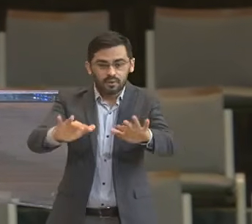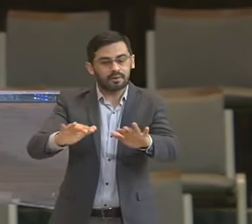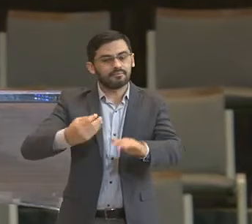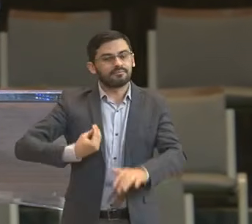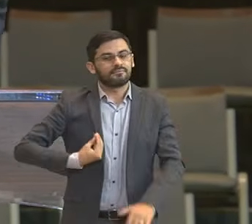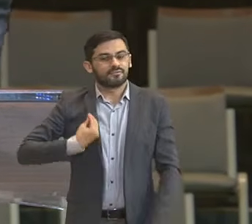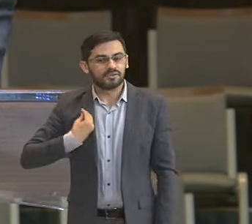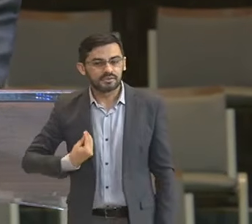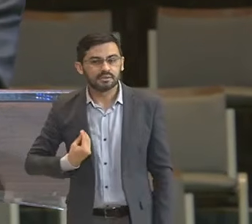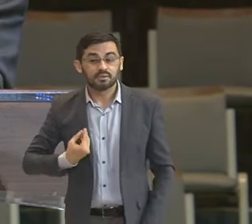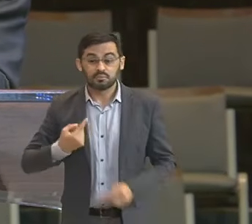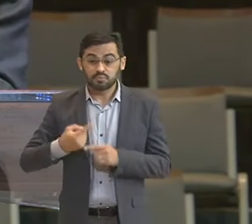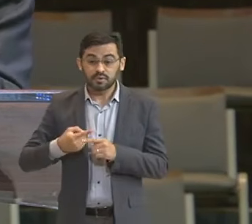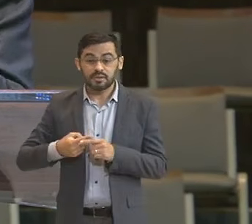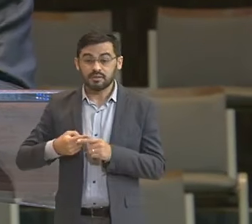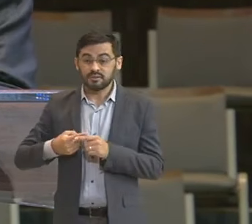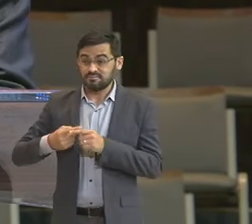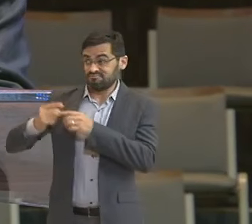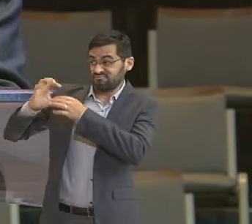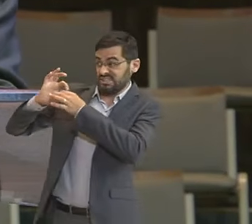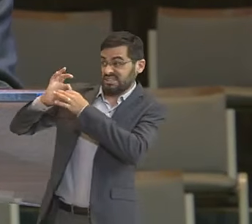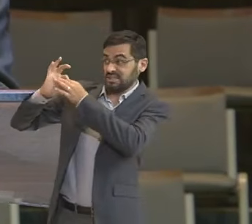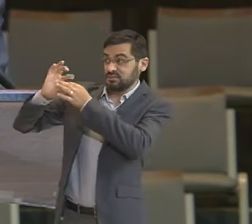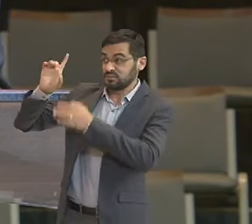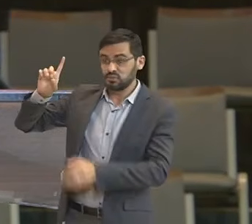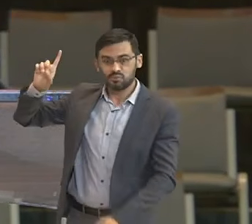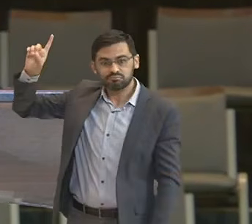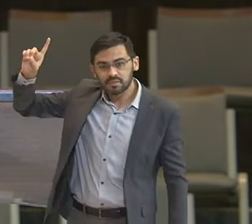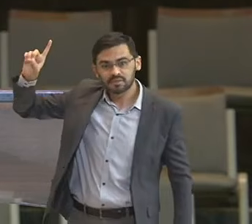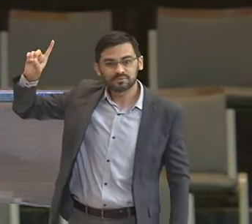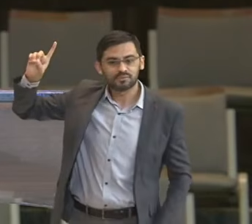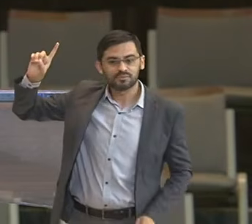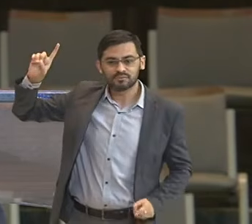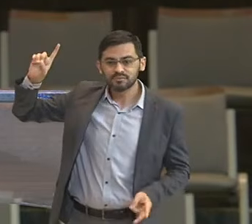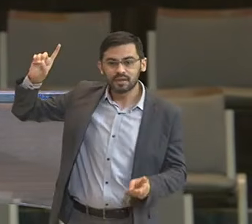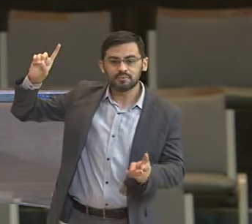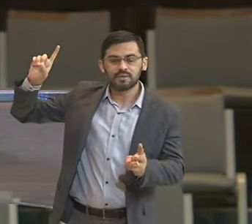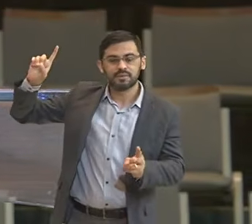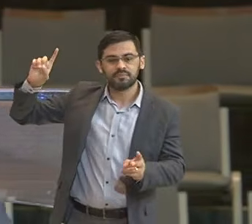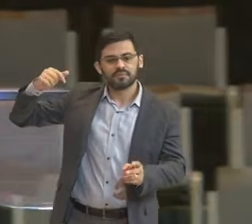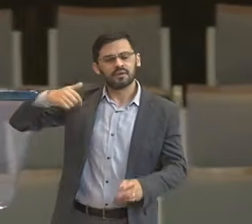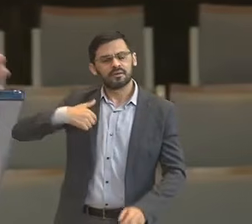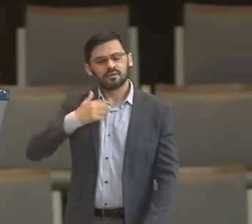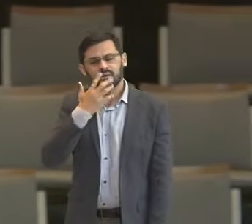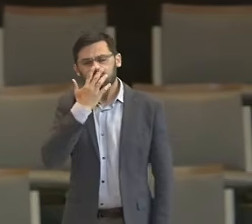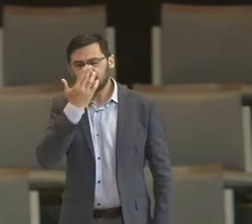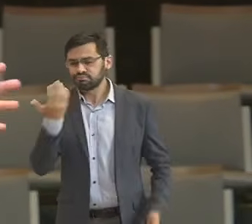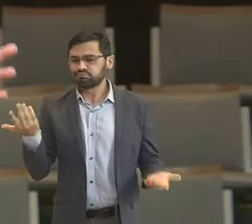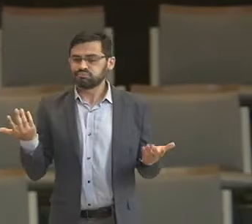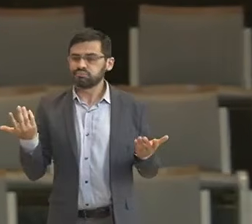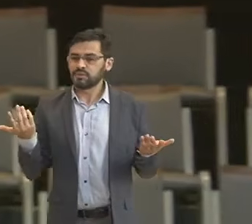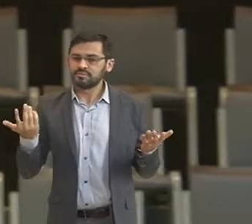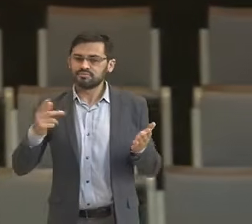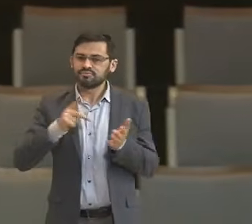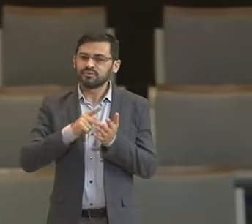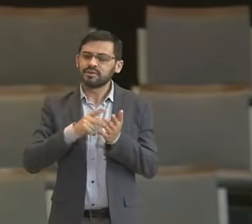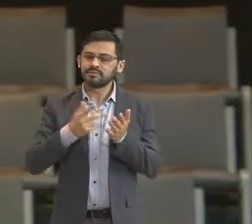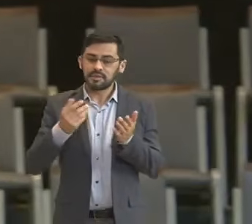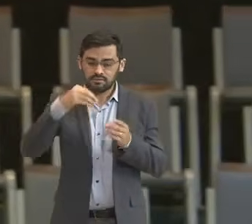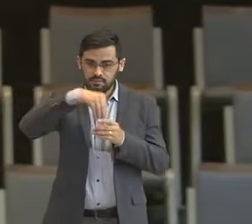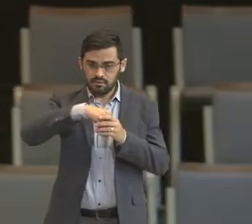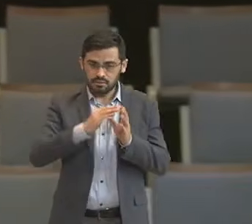pessoas, porque tem uma fonte da graça de Deus dentro de si. Eu acho que uma das figuras da Bíblia que ilustram